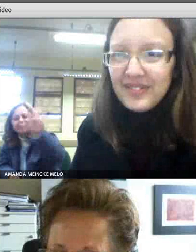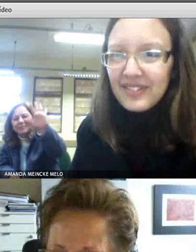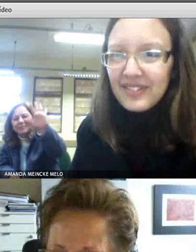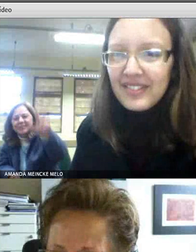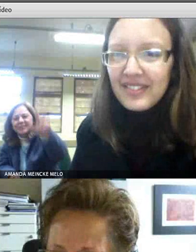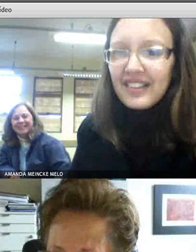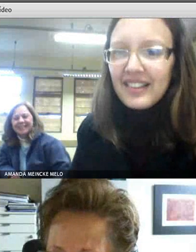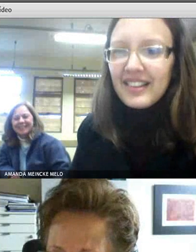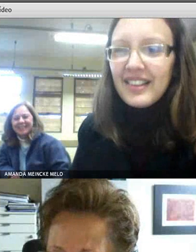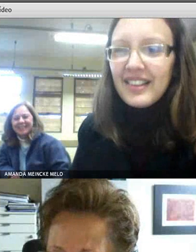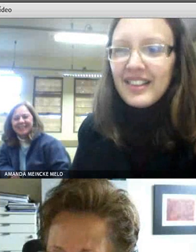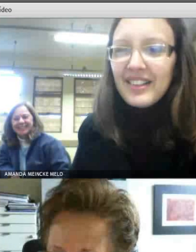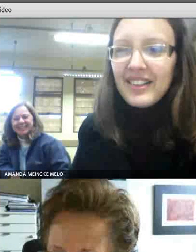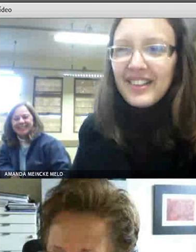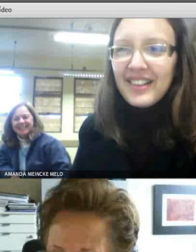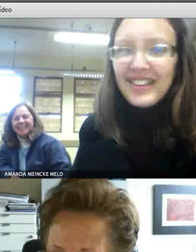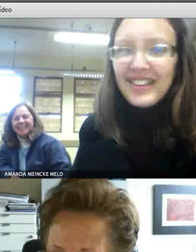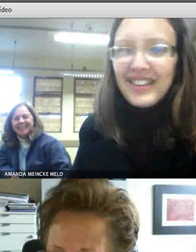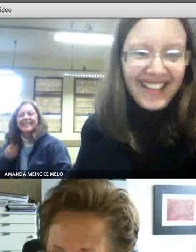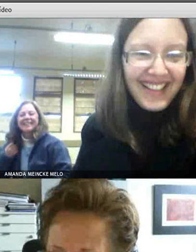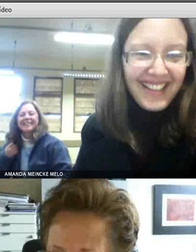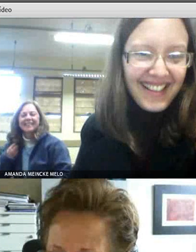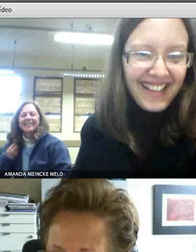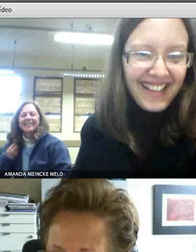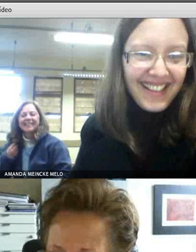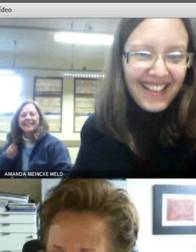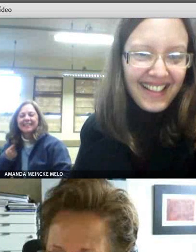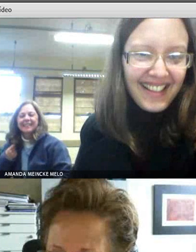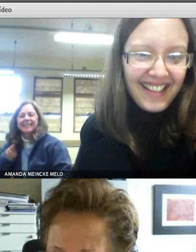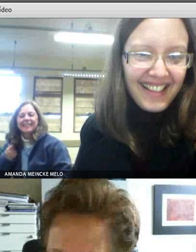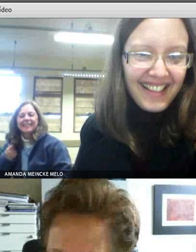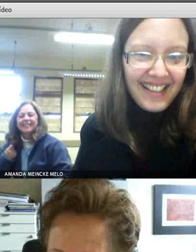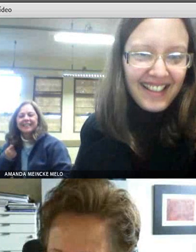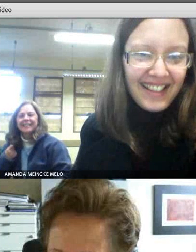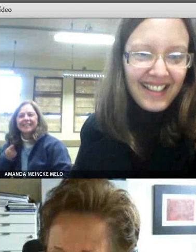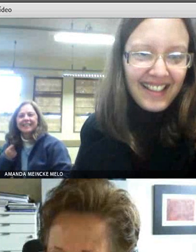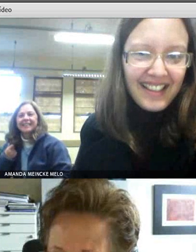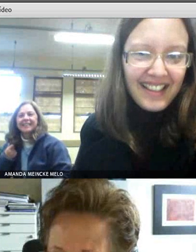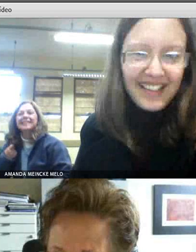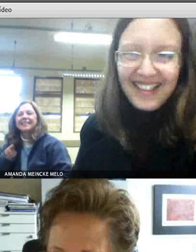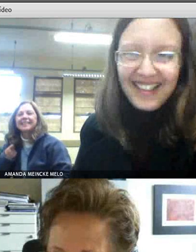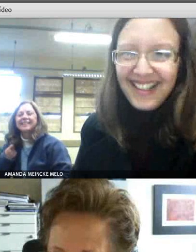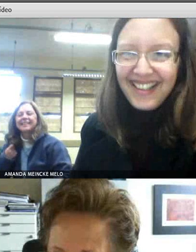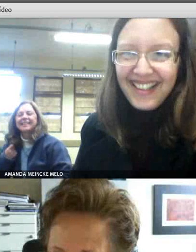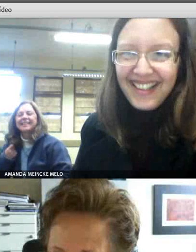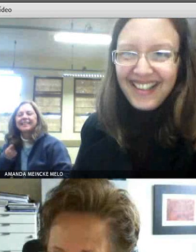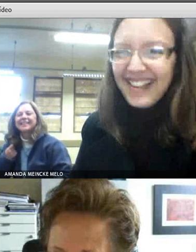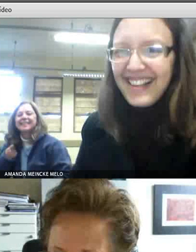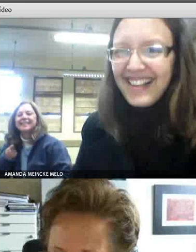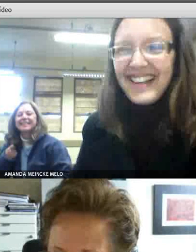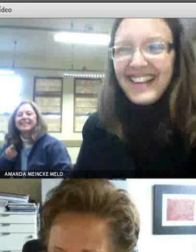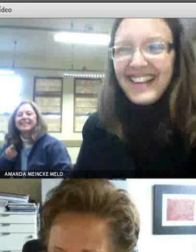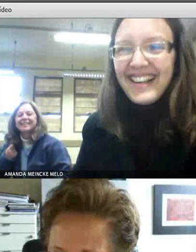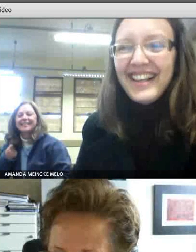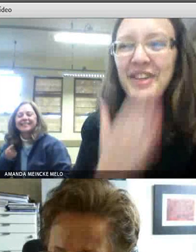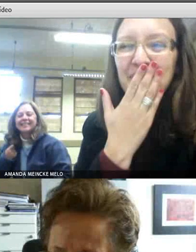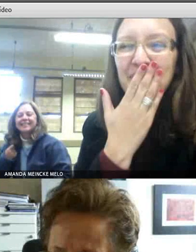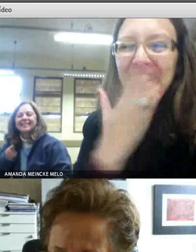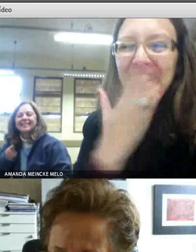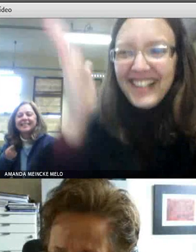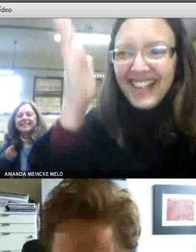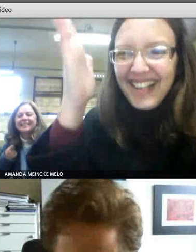com a Nani. Ah, eu fiz com a Maria Cecília Paranau, que eu sou de inclusão na web. E pelo que eu